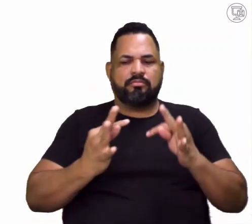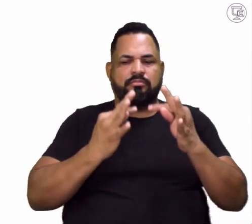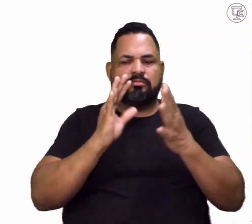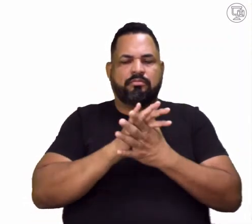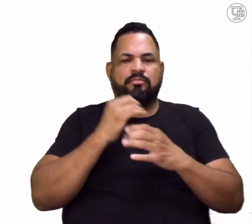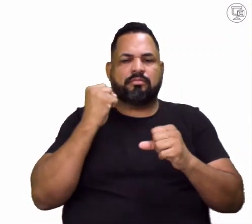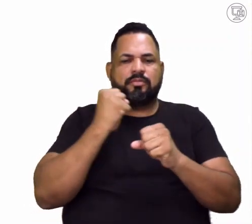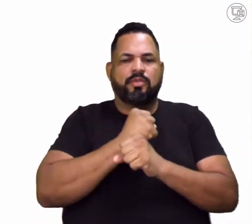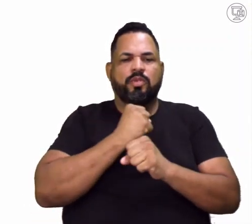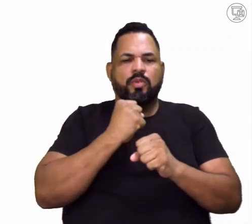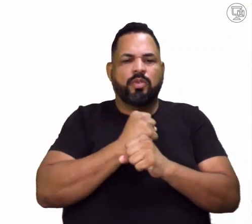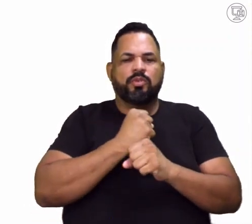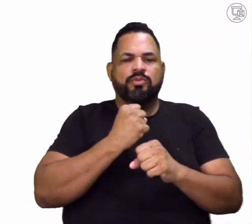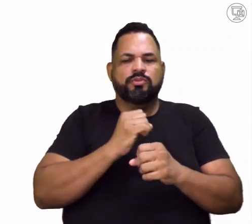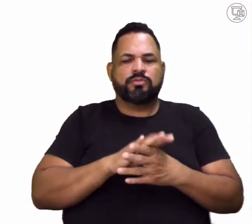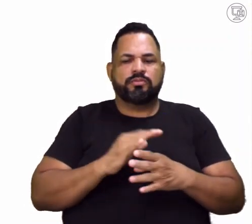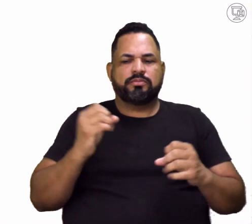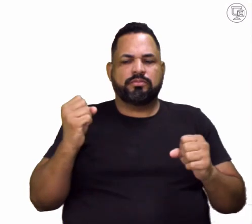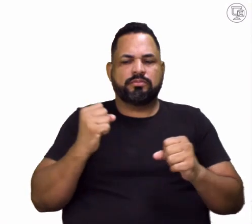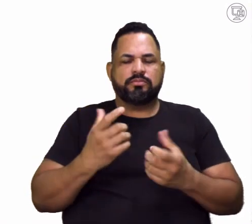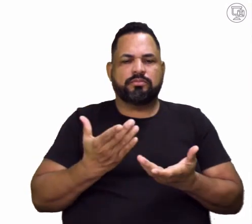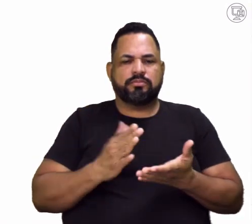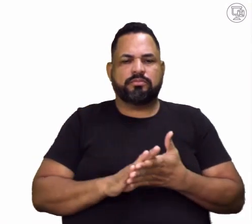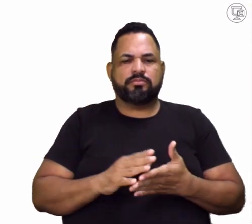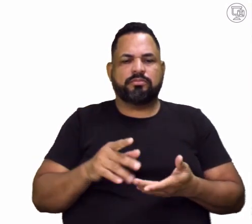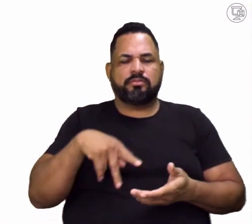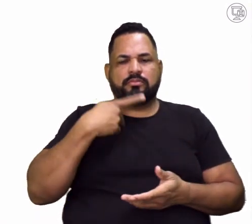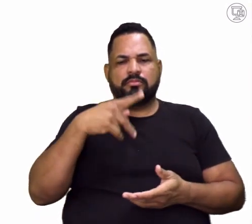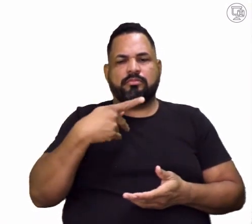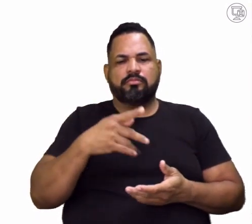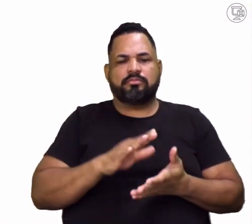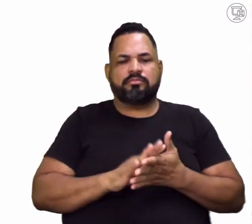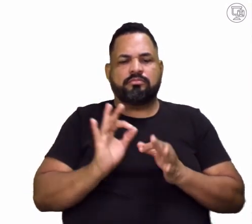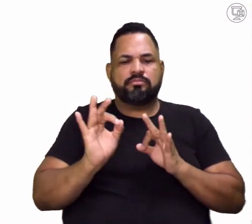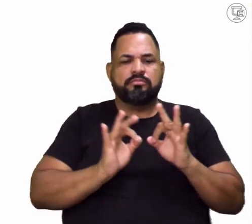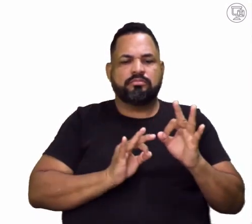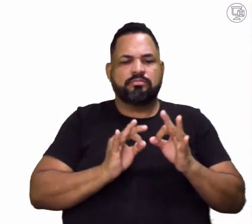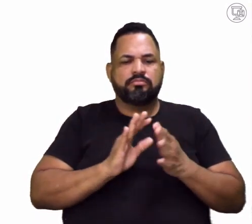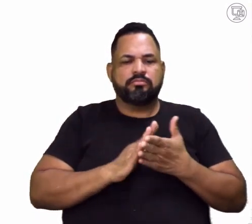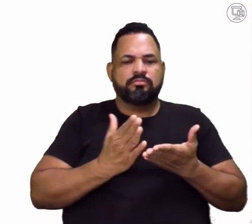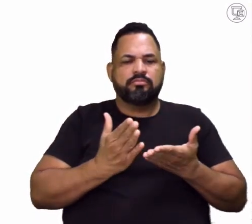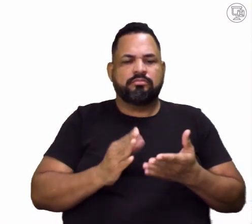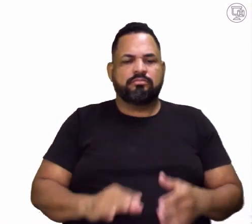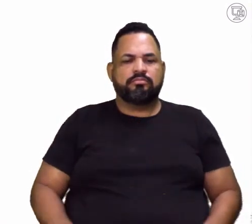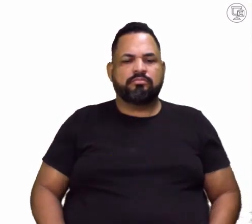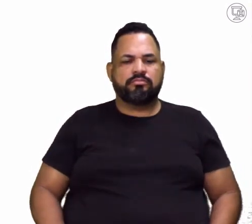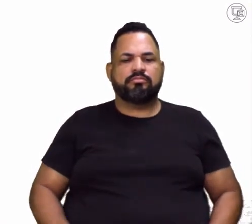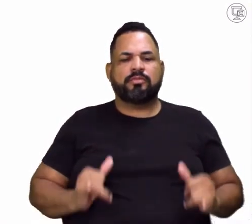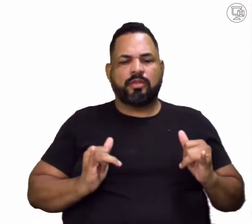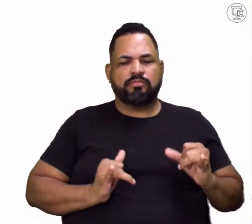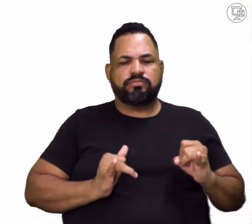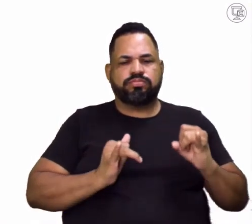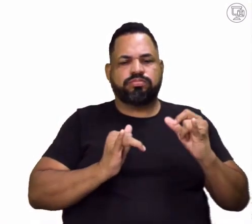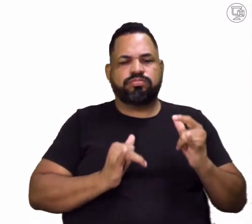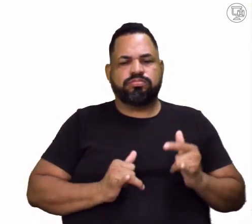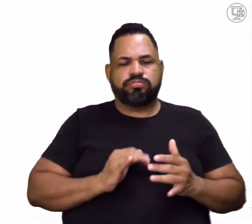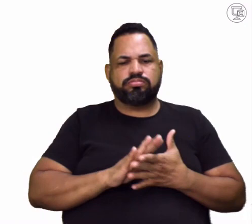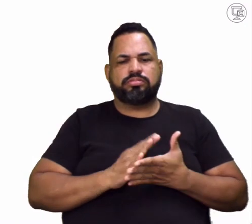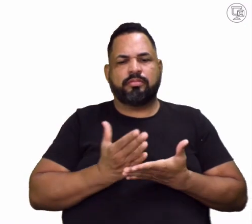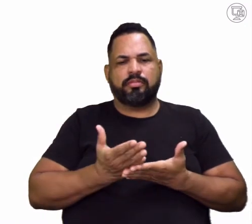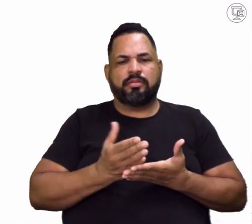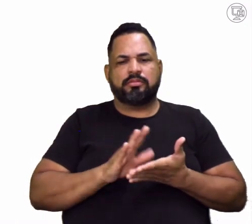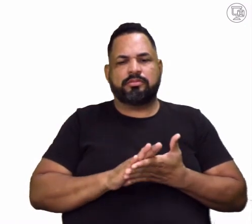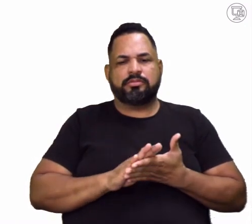nós vimos que o professor Engenheiro engenheiro civil não profissiona falou sobre como seria o trabalho de construção civil